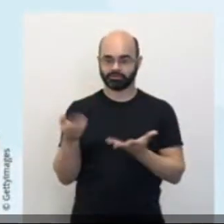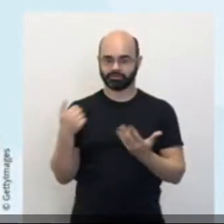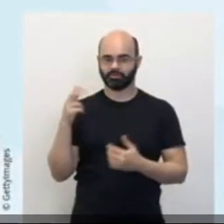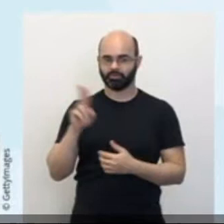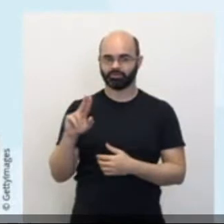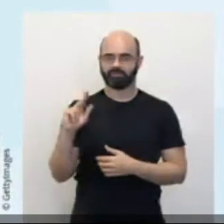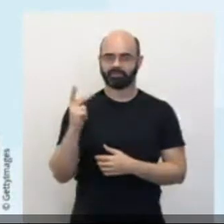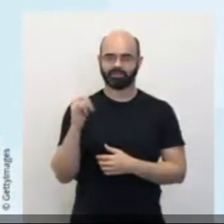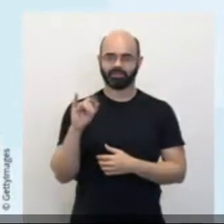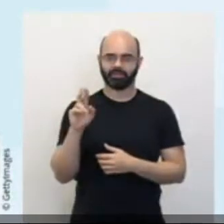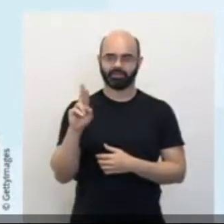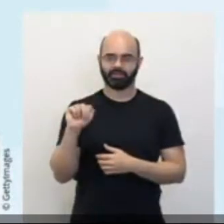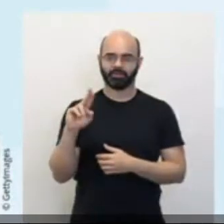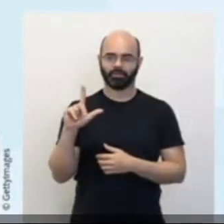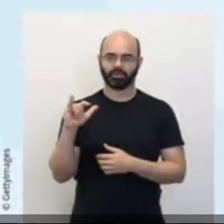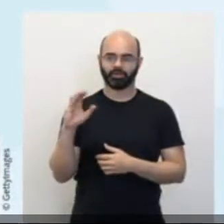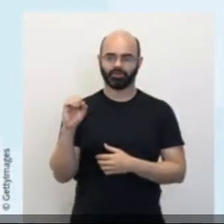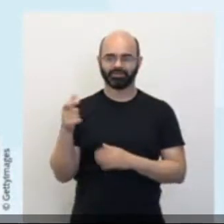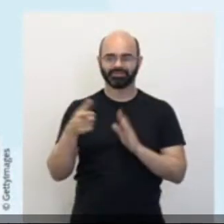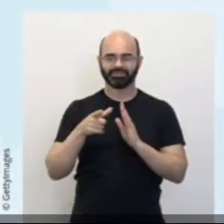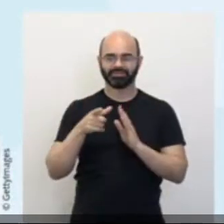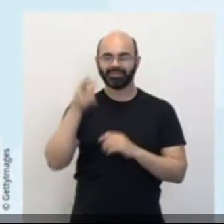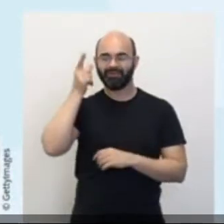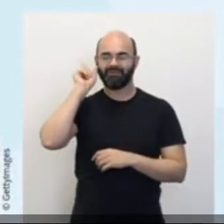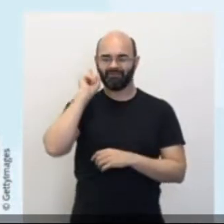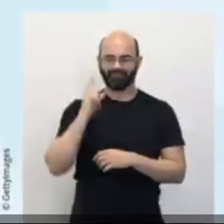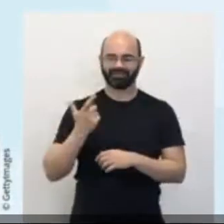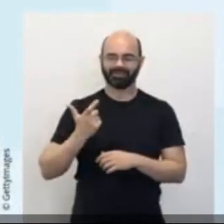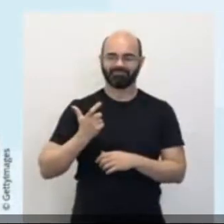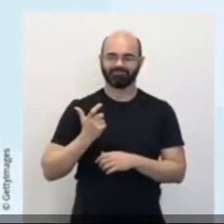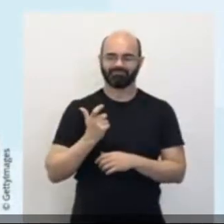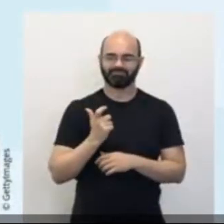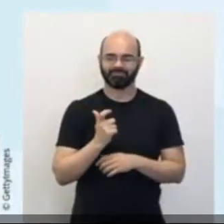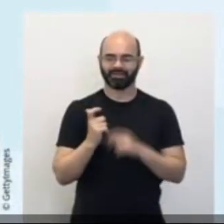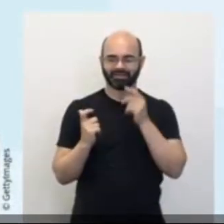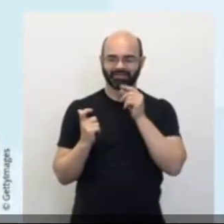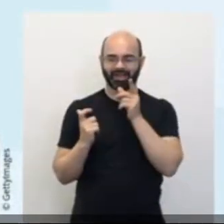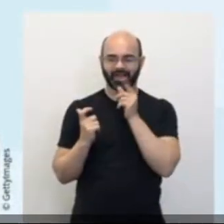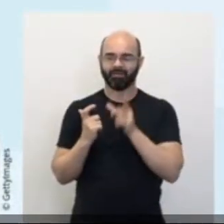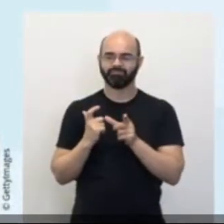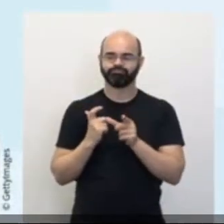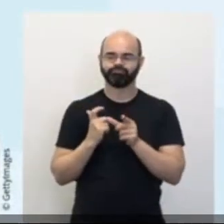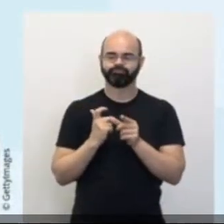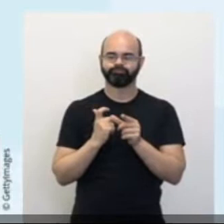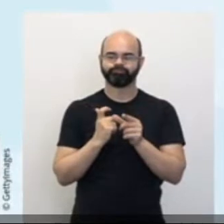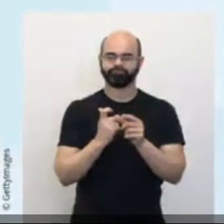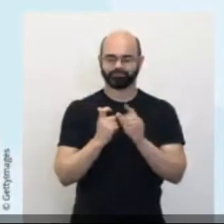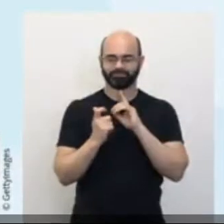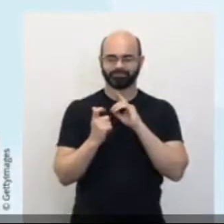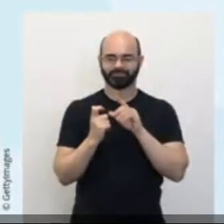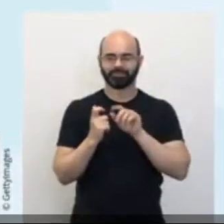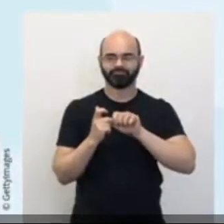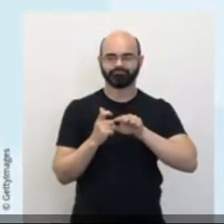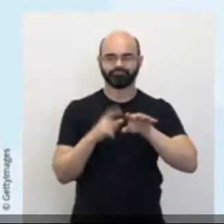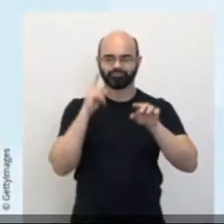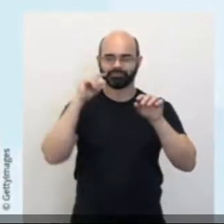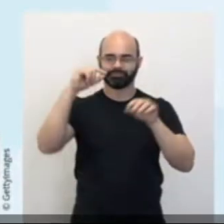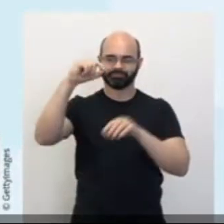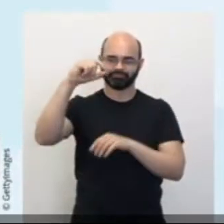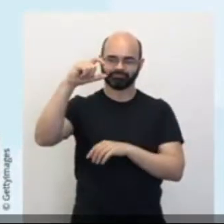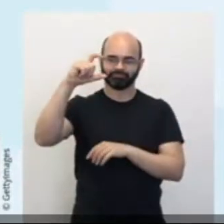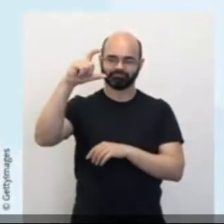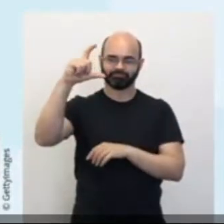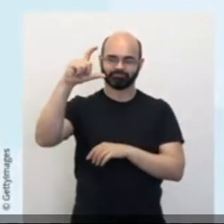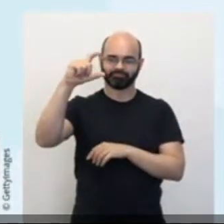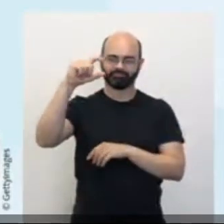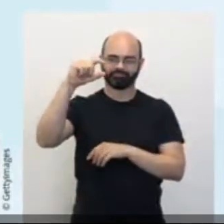que nós utilizamos da seringa ontem, que é o que nós vamos enxergar. Então eu tenho, por exemplo, a abertura da pinça, eu tenho o Bacana. movimento